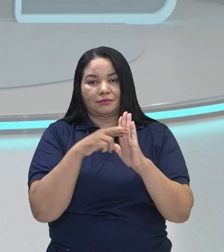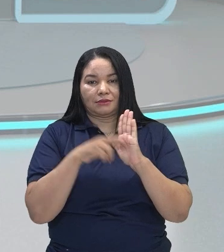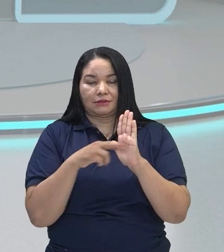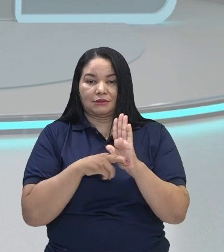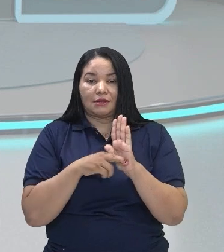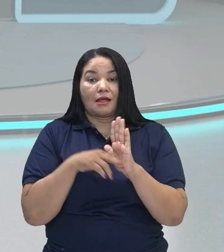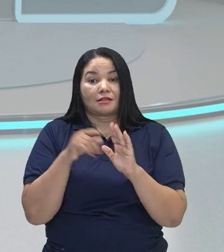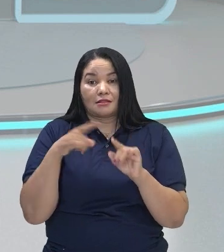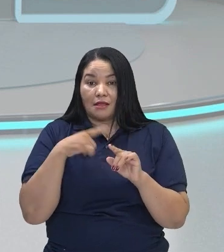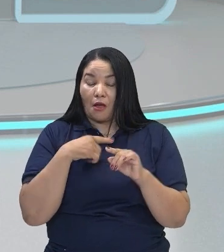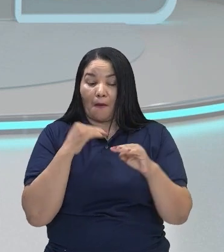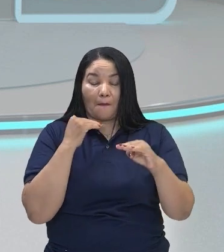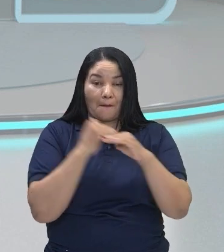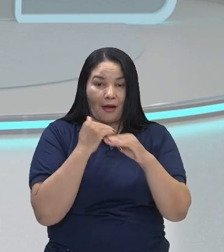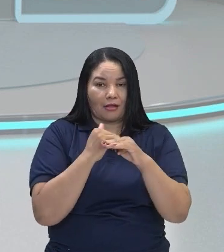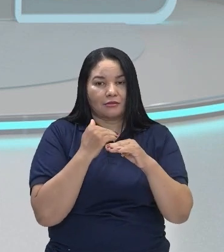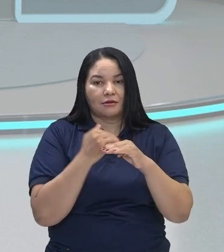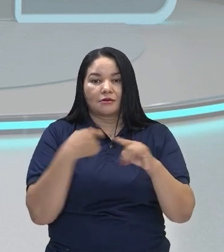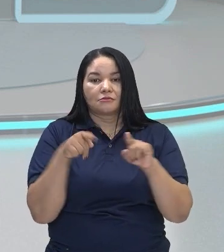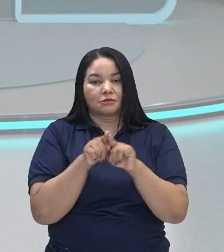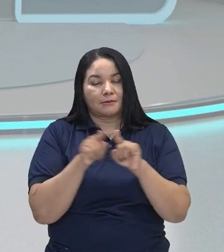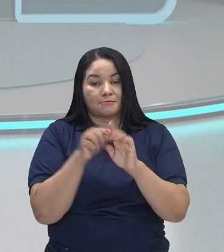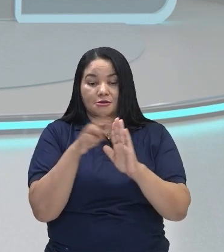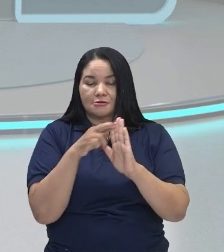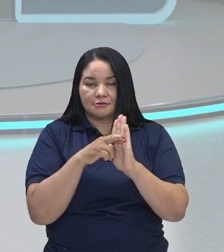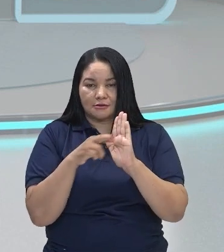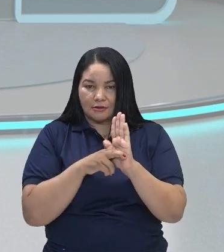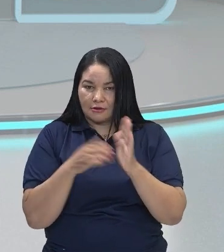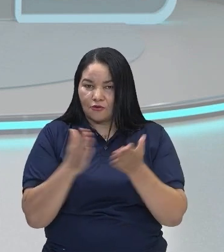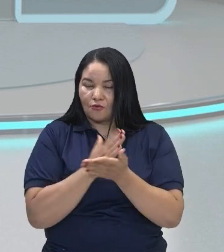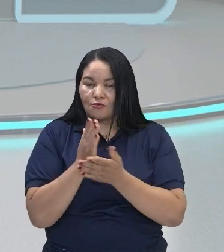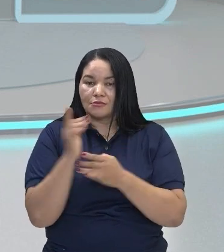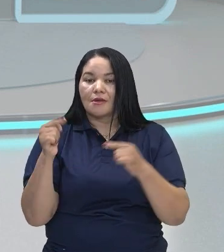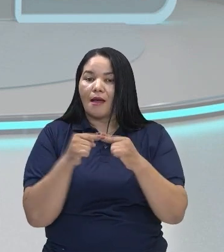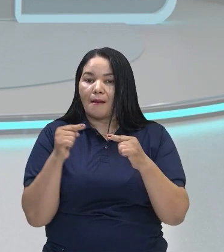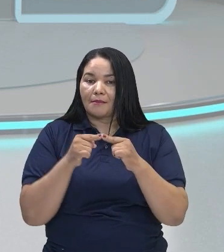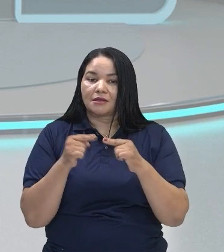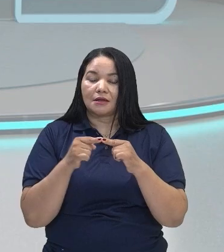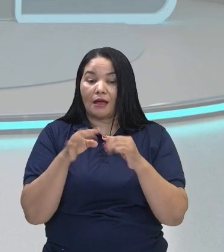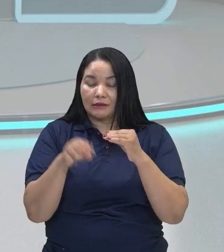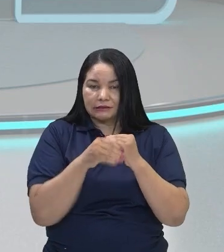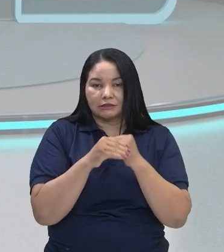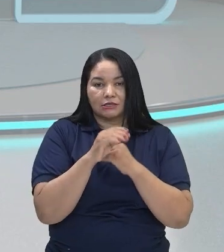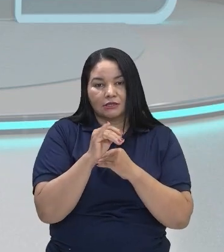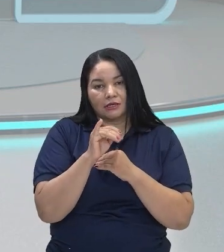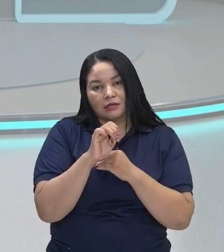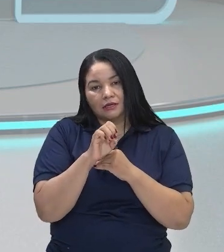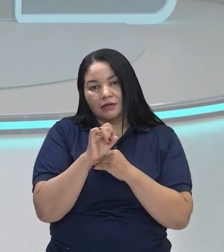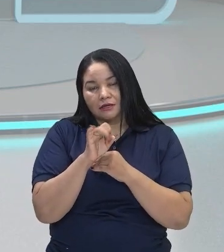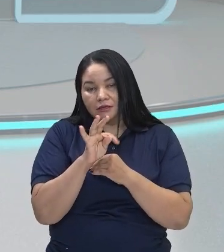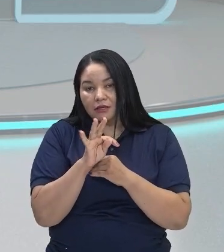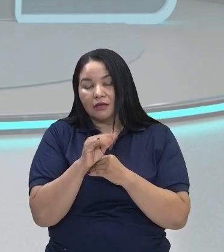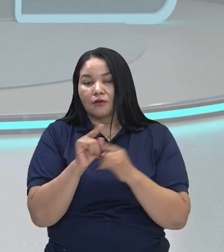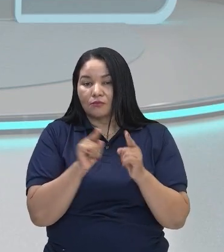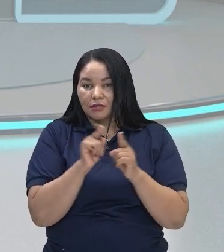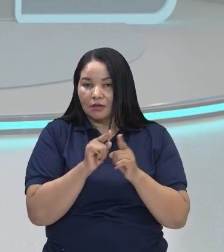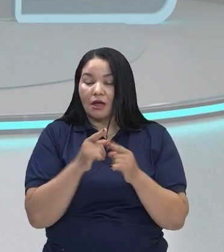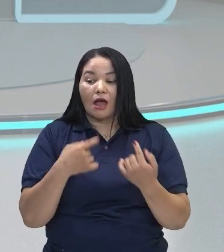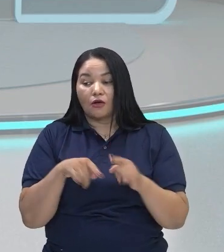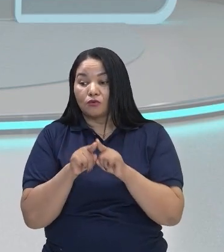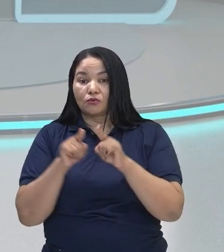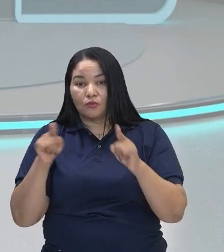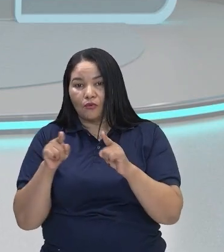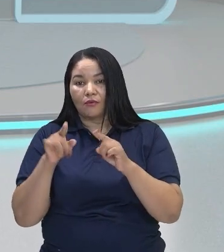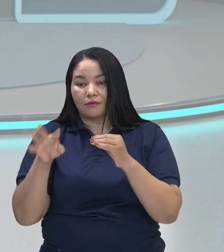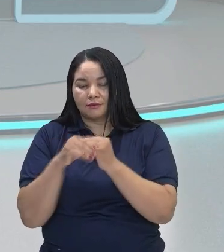regra, eu formo o seu superlativo acrescentando est. Adjetivos longos, eu vou acrescentar the